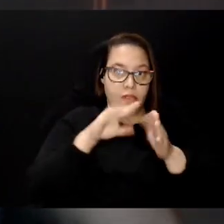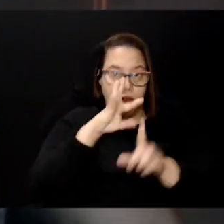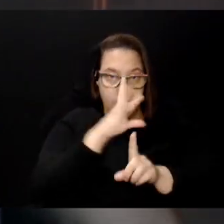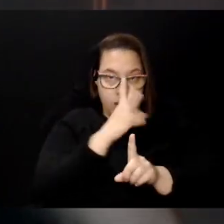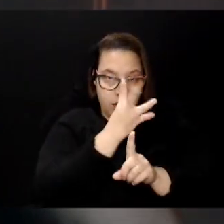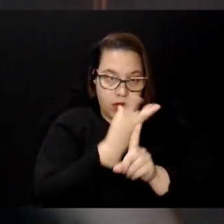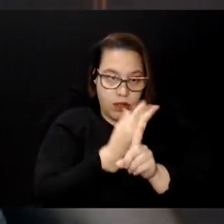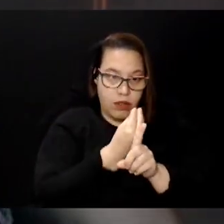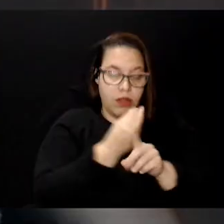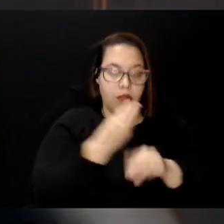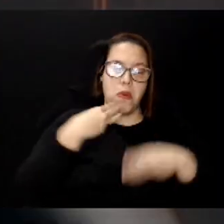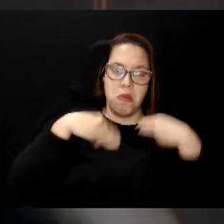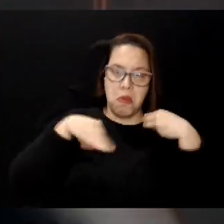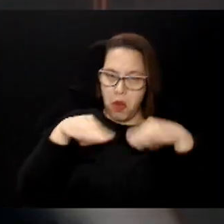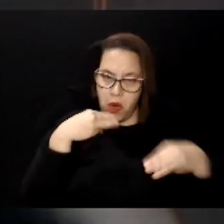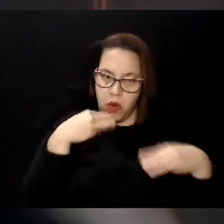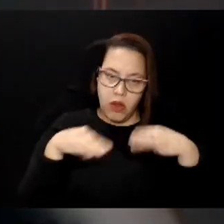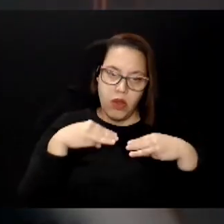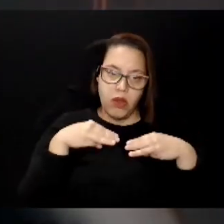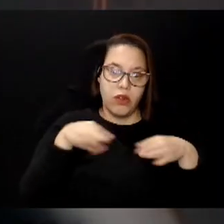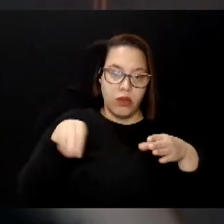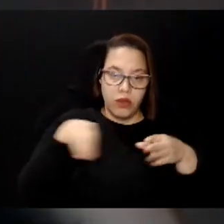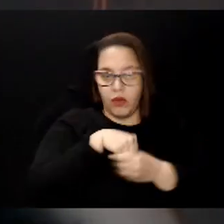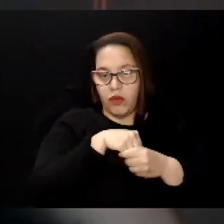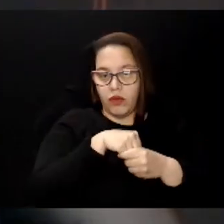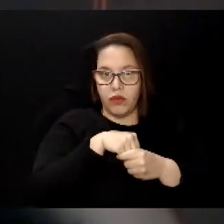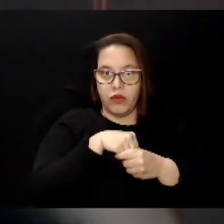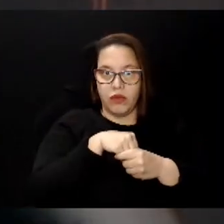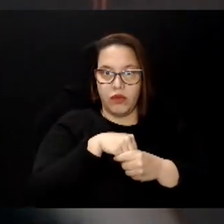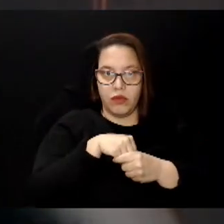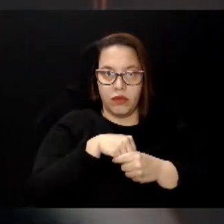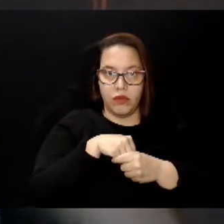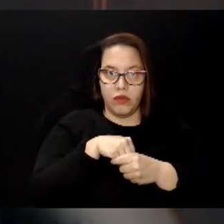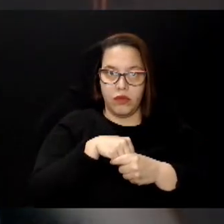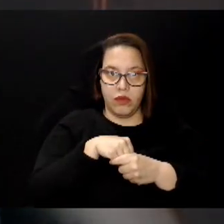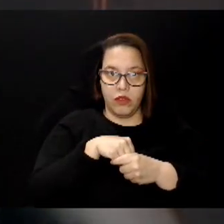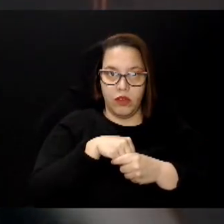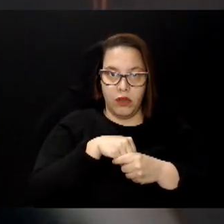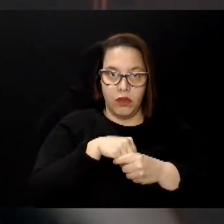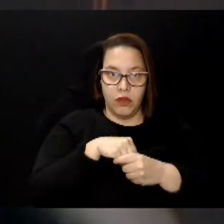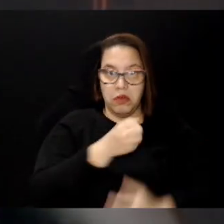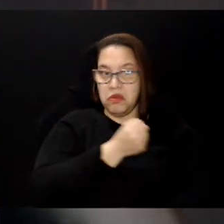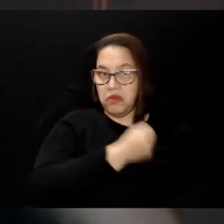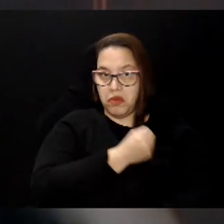músicas, dentro de um algoritmo ou codificação